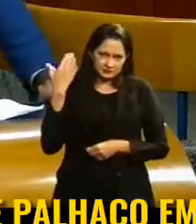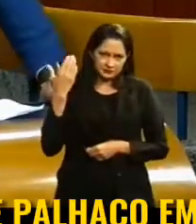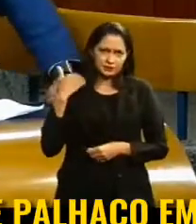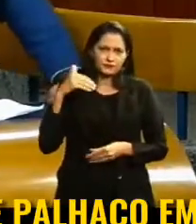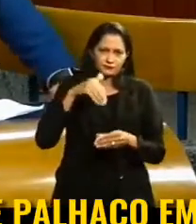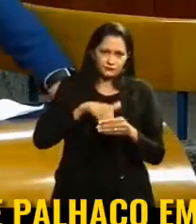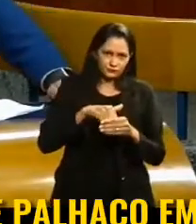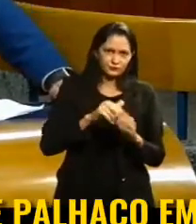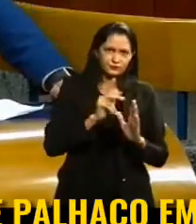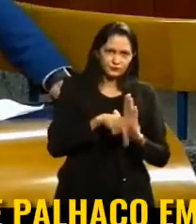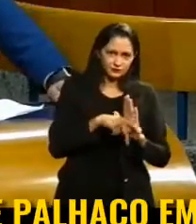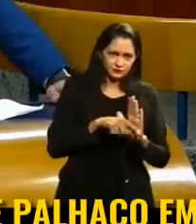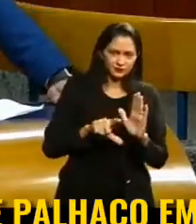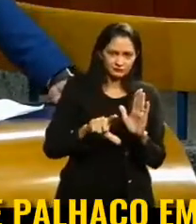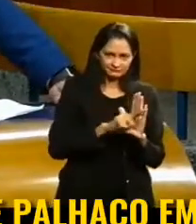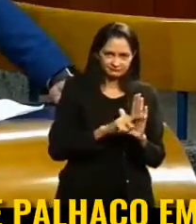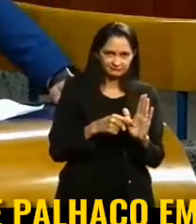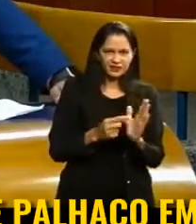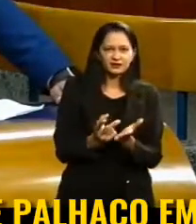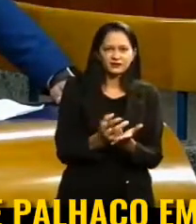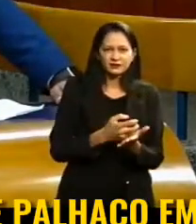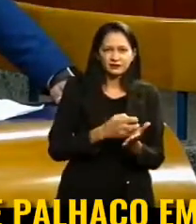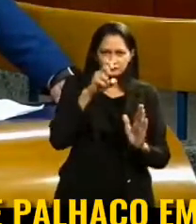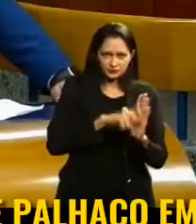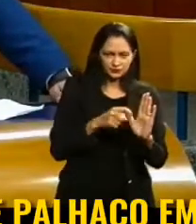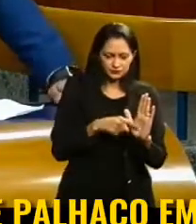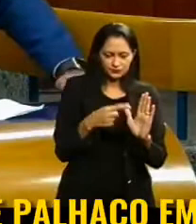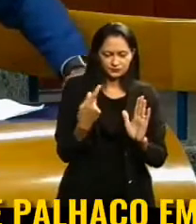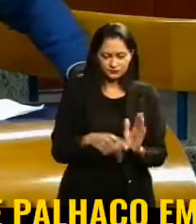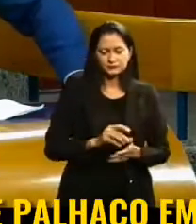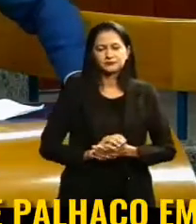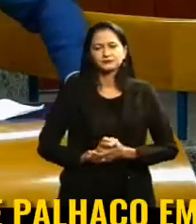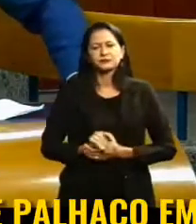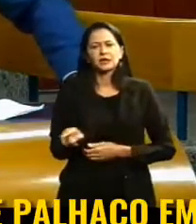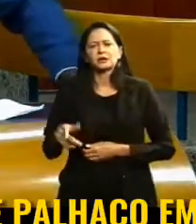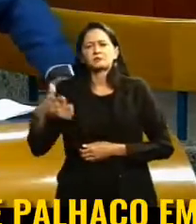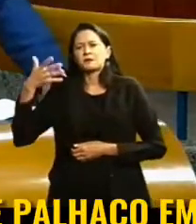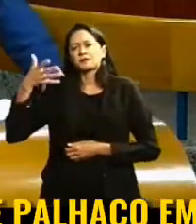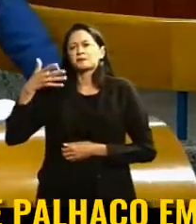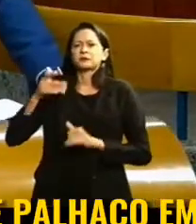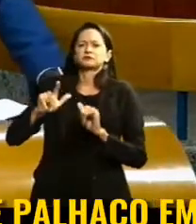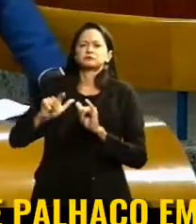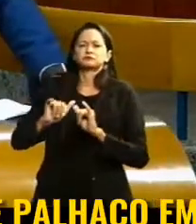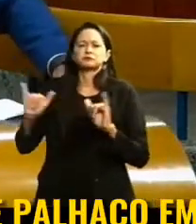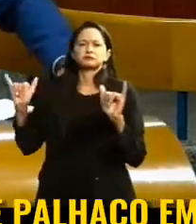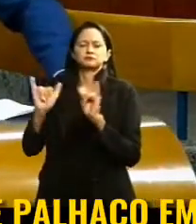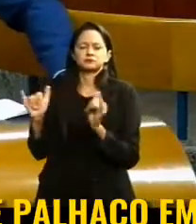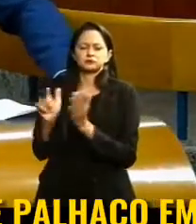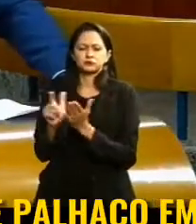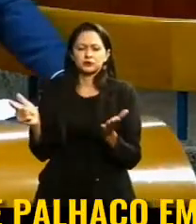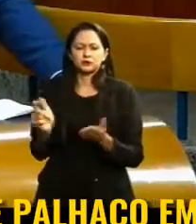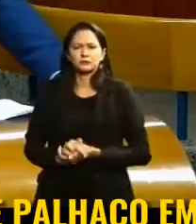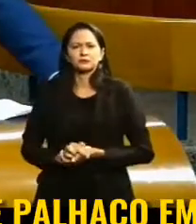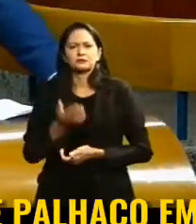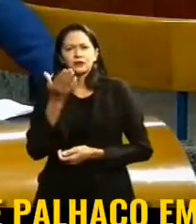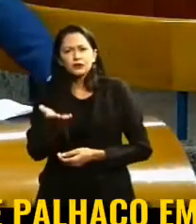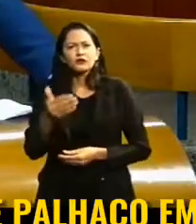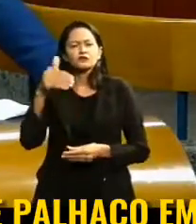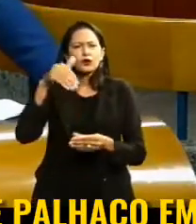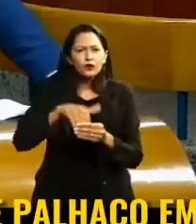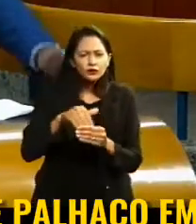votando esse projeto de lei aqui na Câmara Municipal de Goiânia, ele falava ao vivo: por que vocês não votam esse projeto de